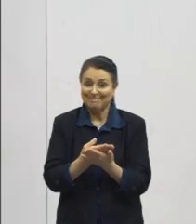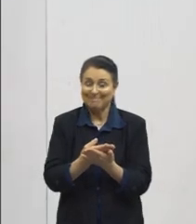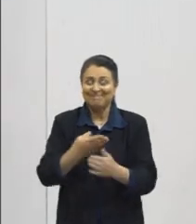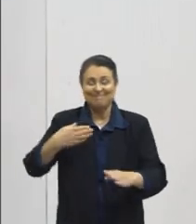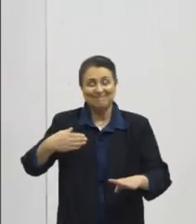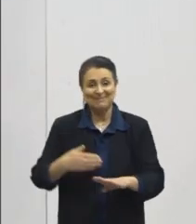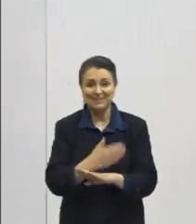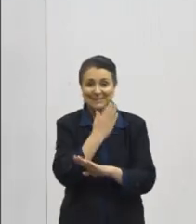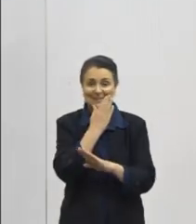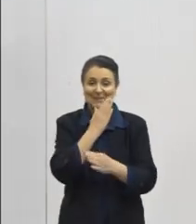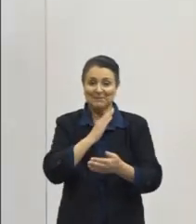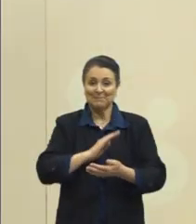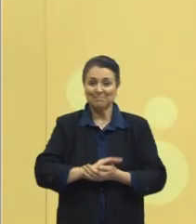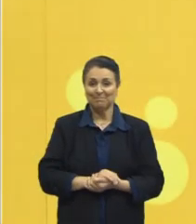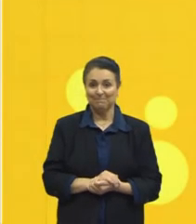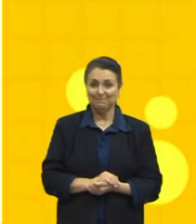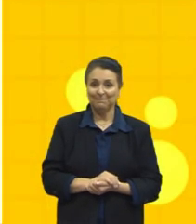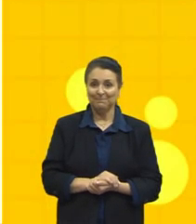partiu passar